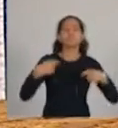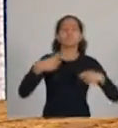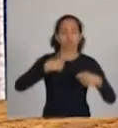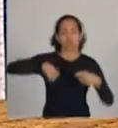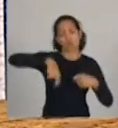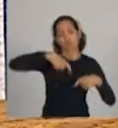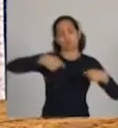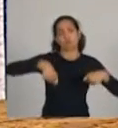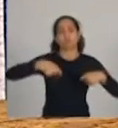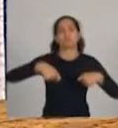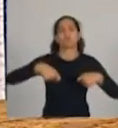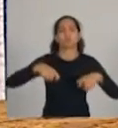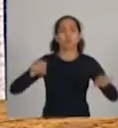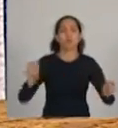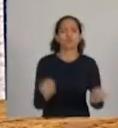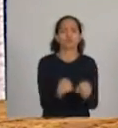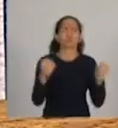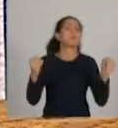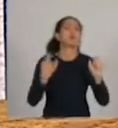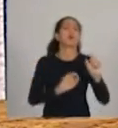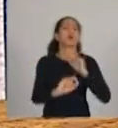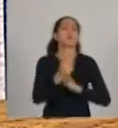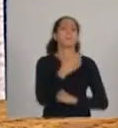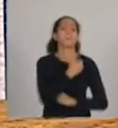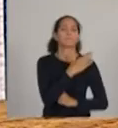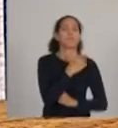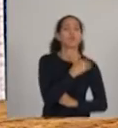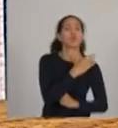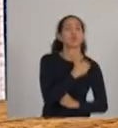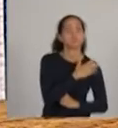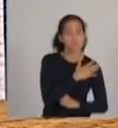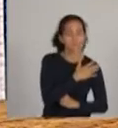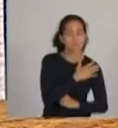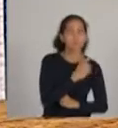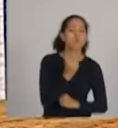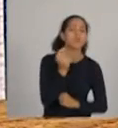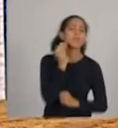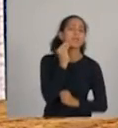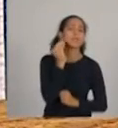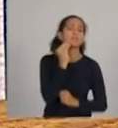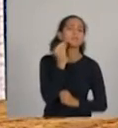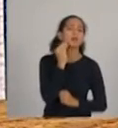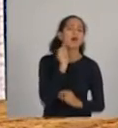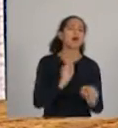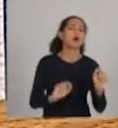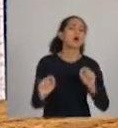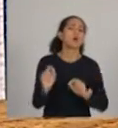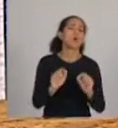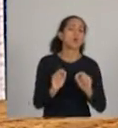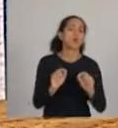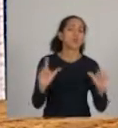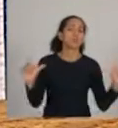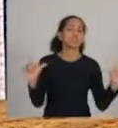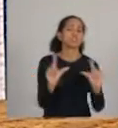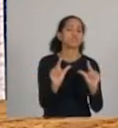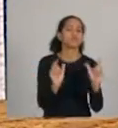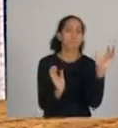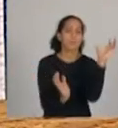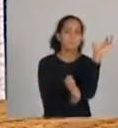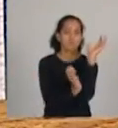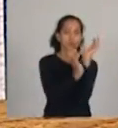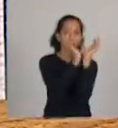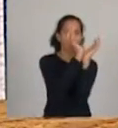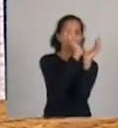precisamos quebrar os preconceitos e reduzir muito as burocracias excessivas